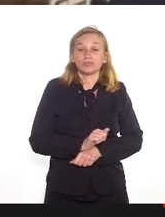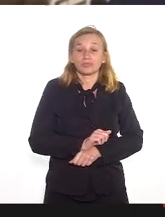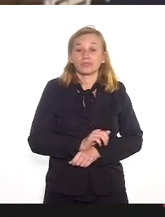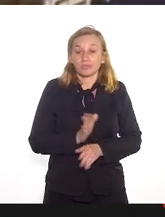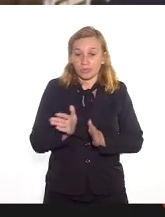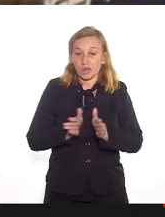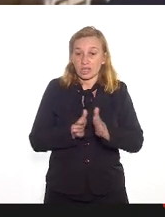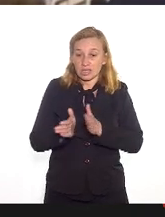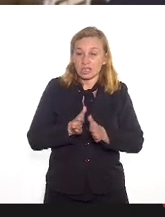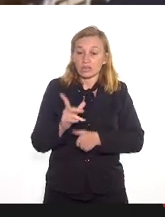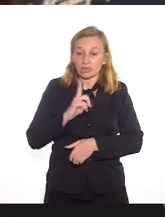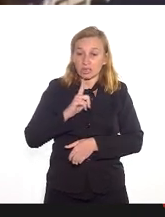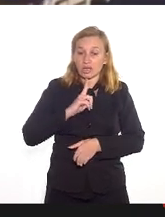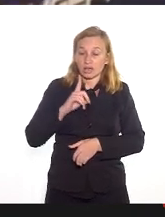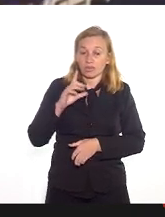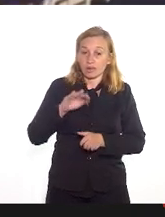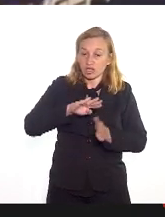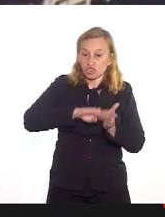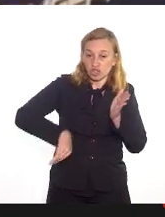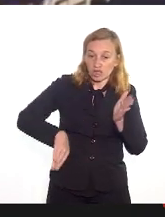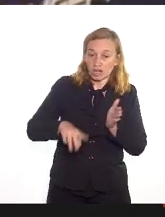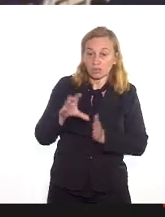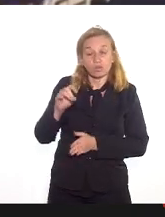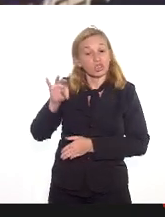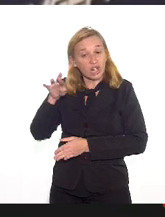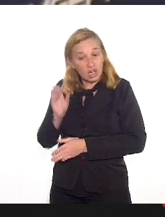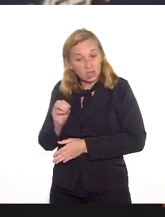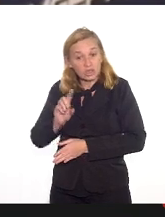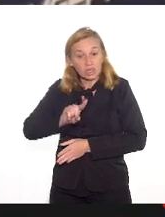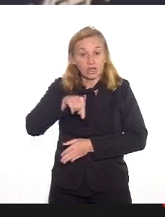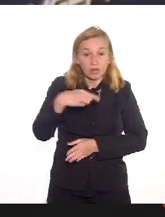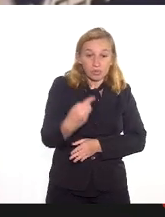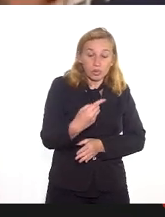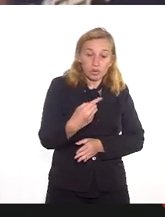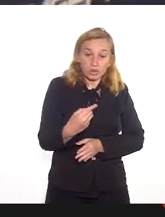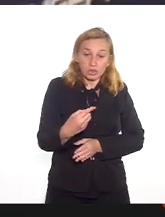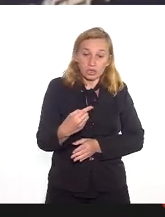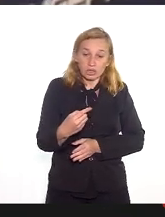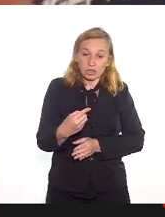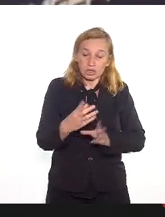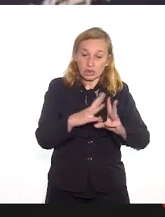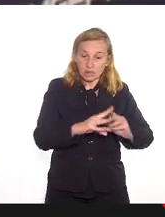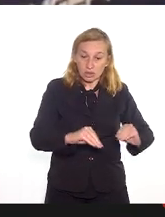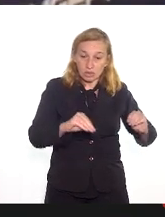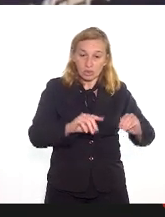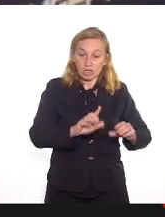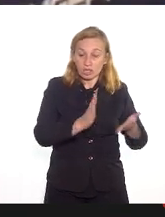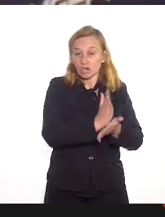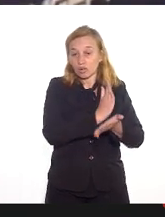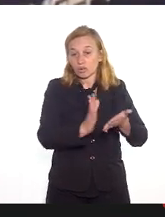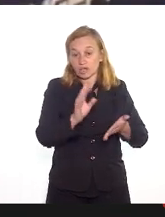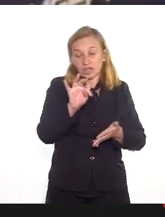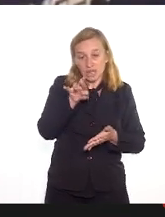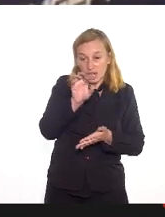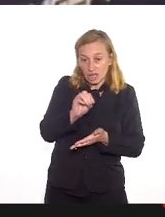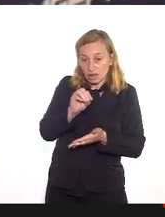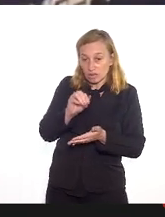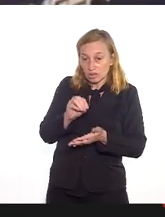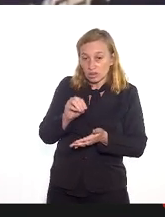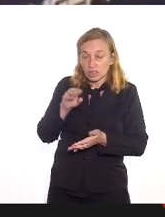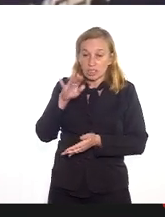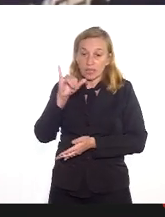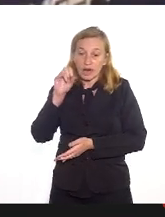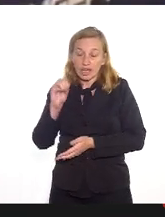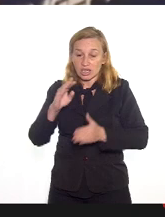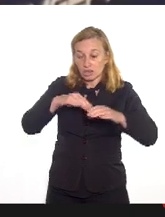para retirada desses cascos. E depois o desmanche desses cascos em algum estaleiro na Baía de Guanabara, que não é o